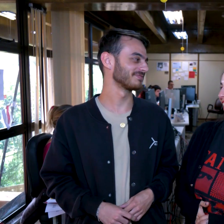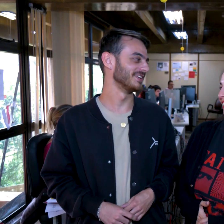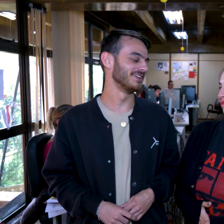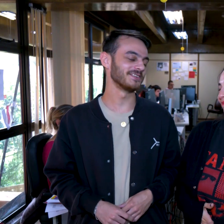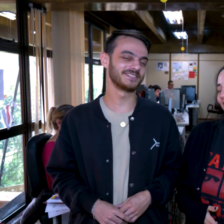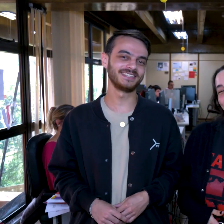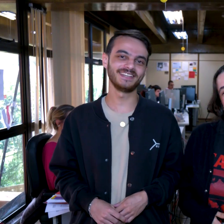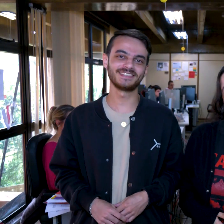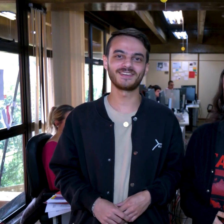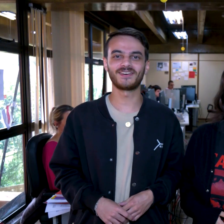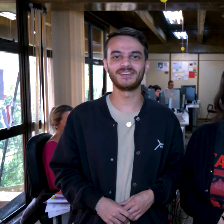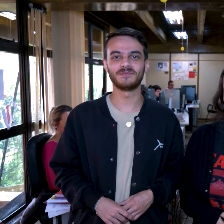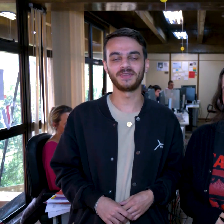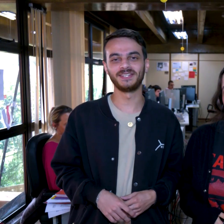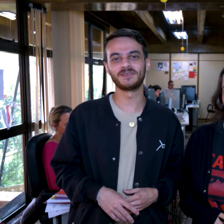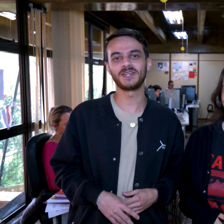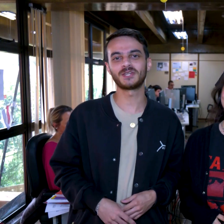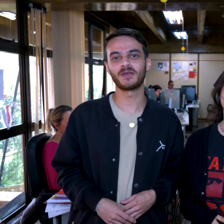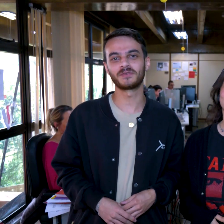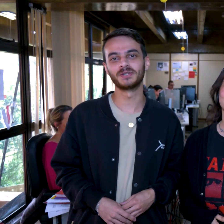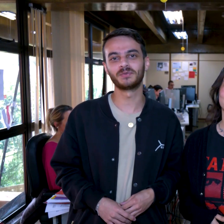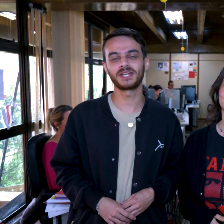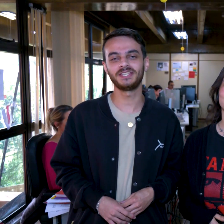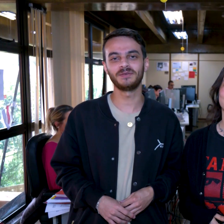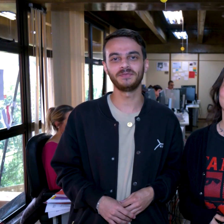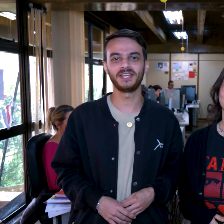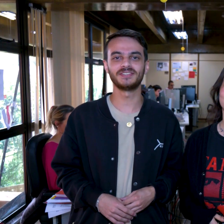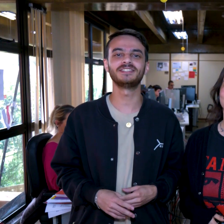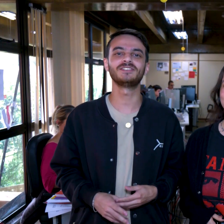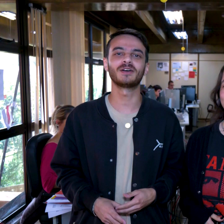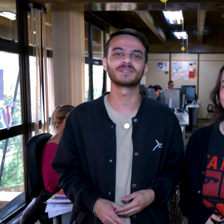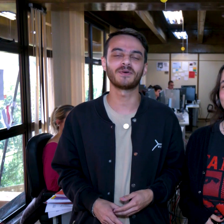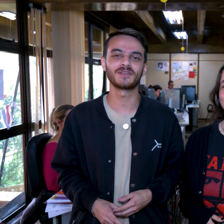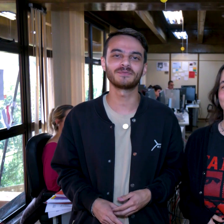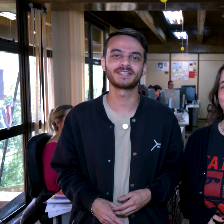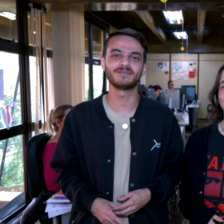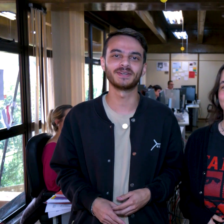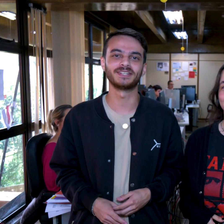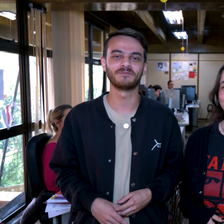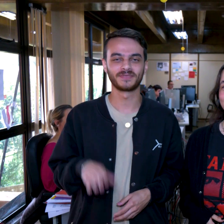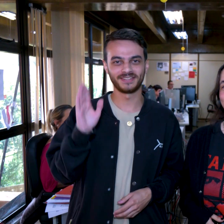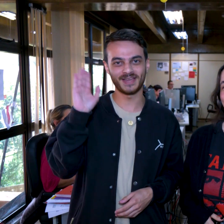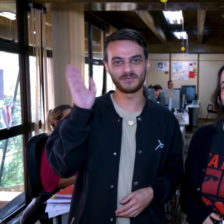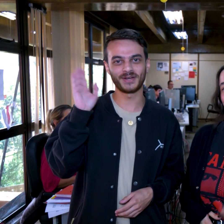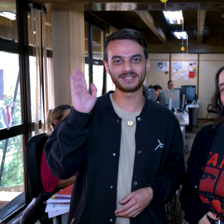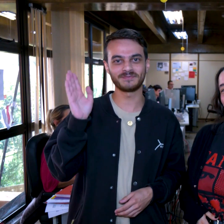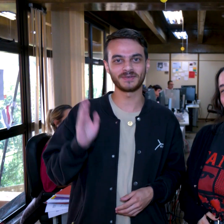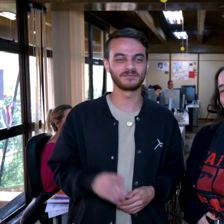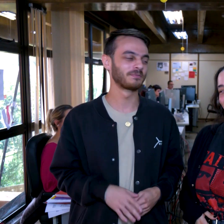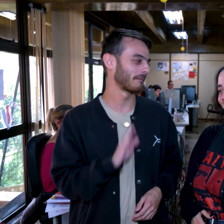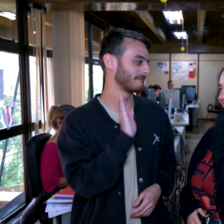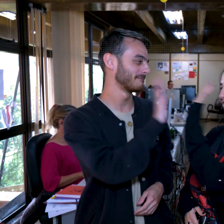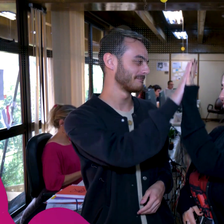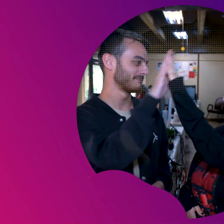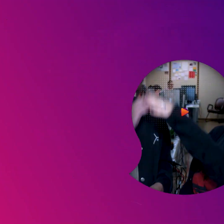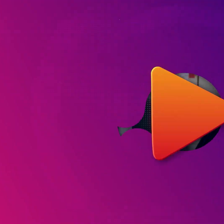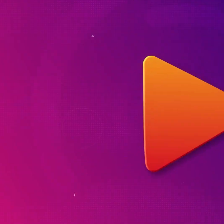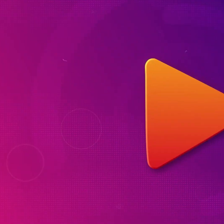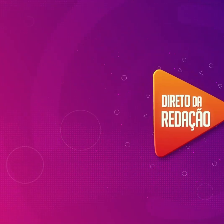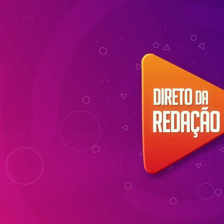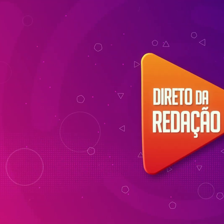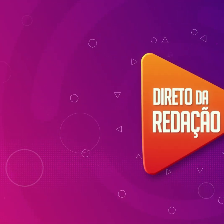legal, né, Luan? Com certeza, Nicole. Então a gente vai ficando por aqui e te desejamos uma ótima semana. Até a próxima!